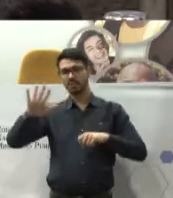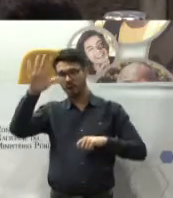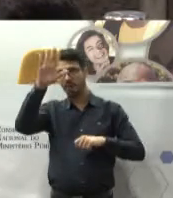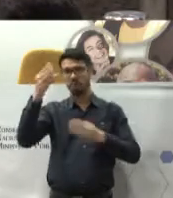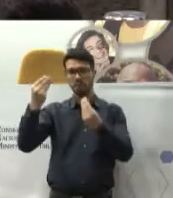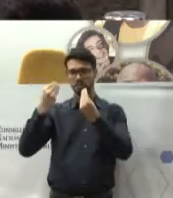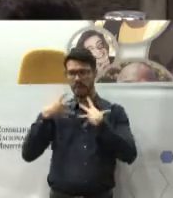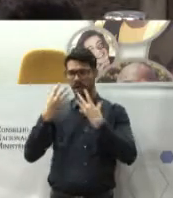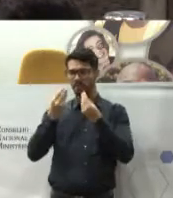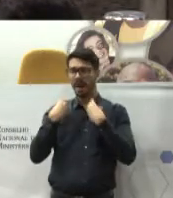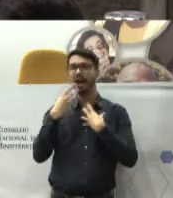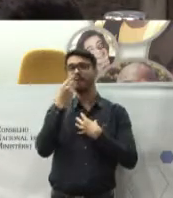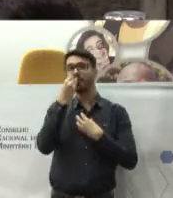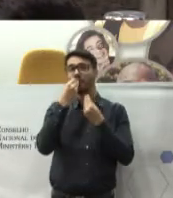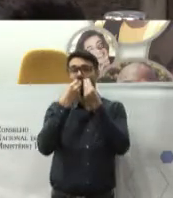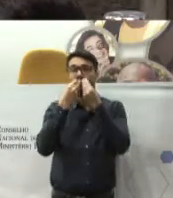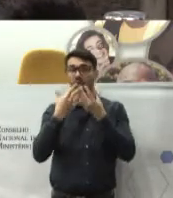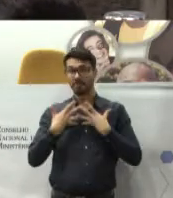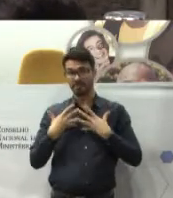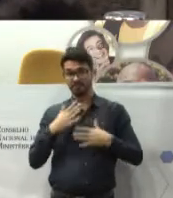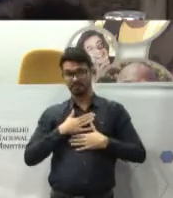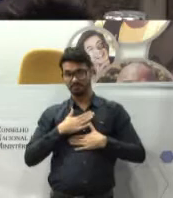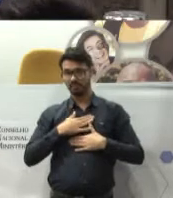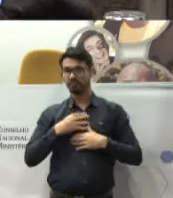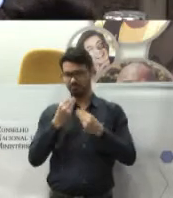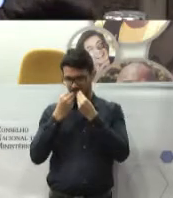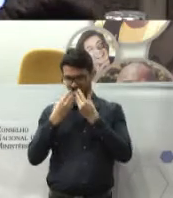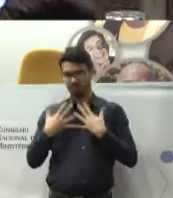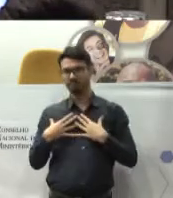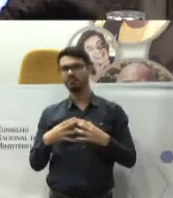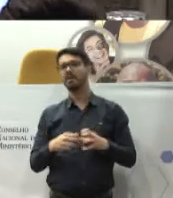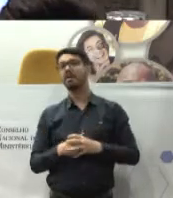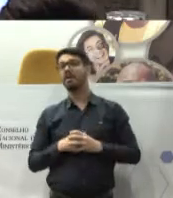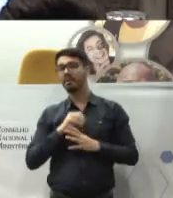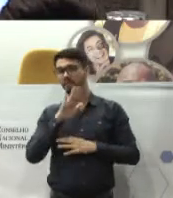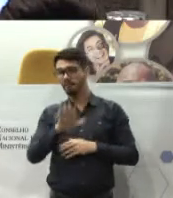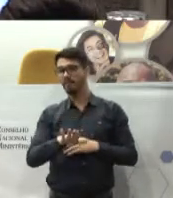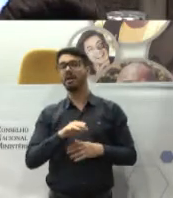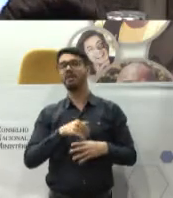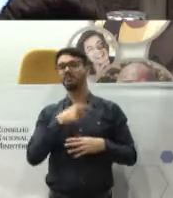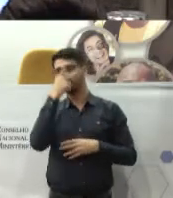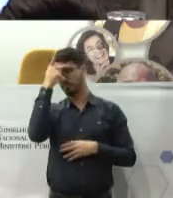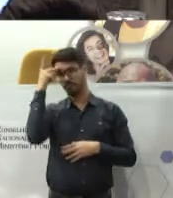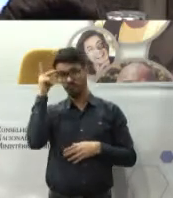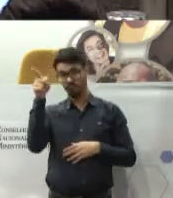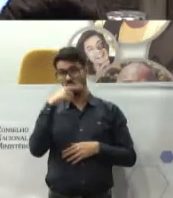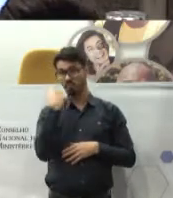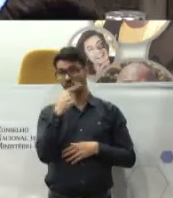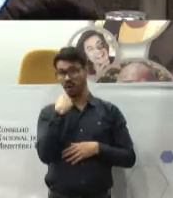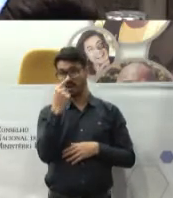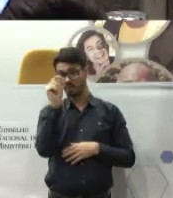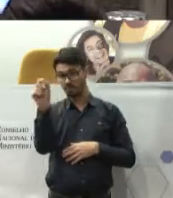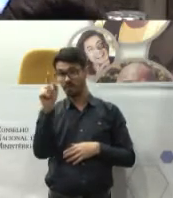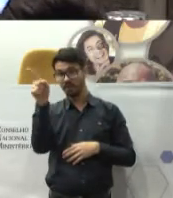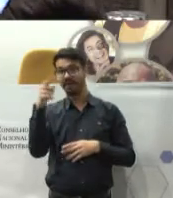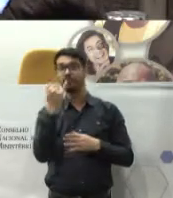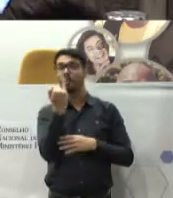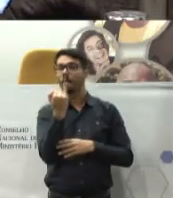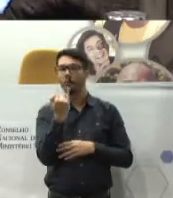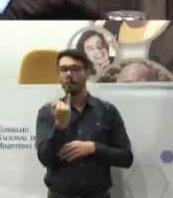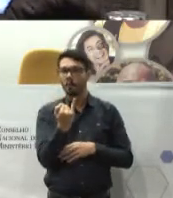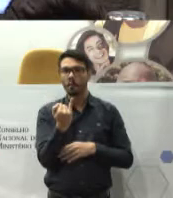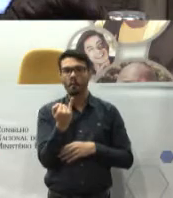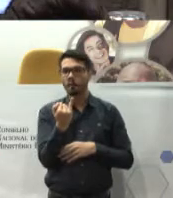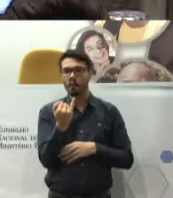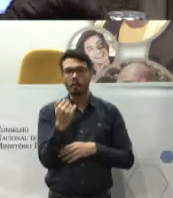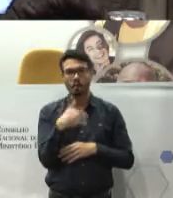nossa realidade, né, com outras cores, mas o enredo é o mesmo, as pessoas estão morrendo por serem desnutridas.